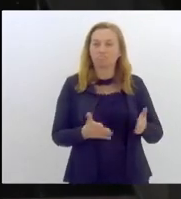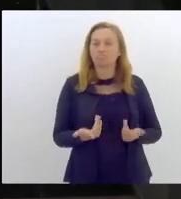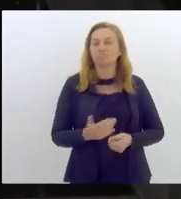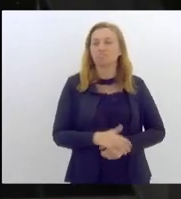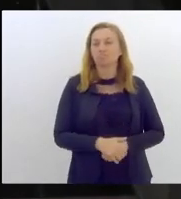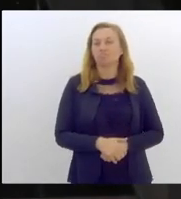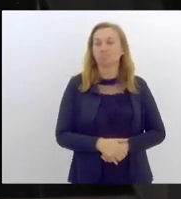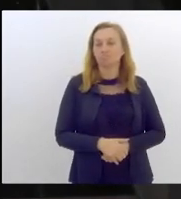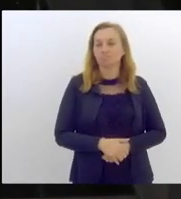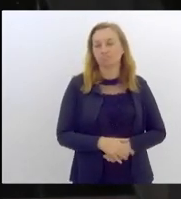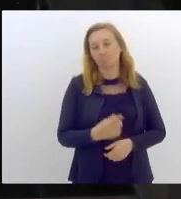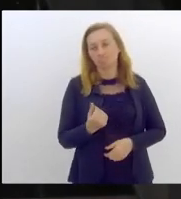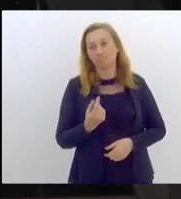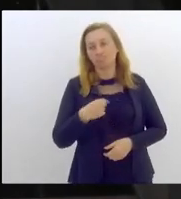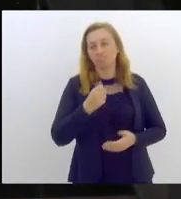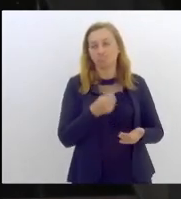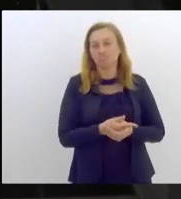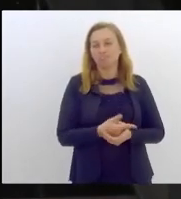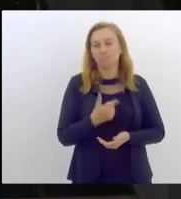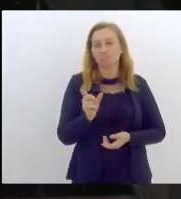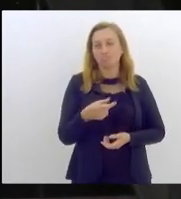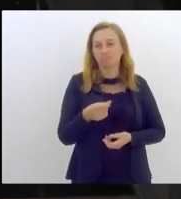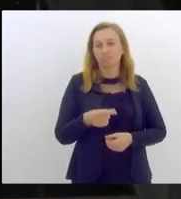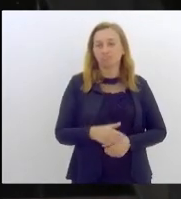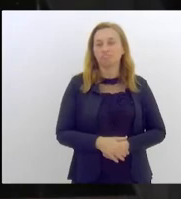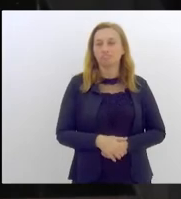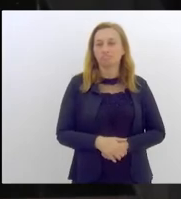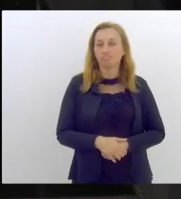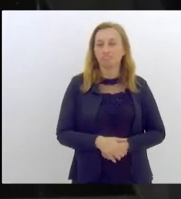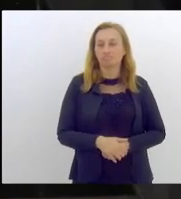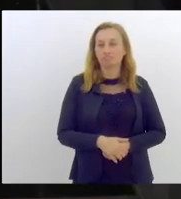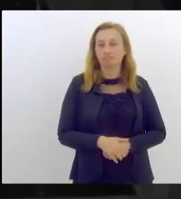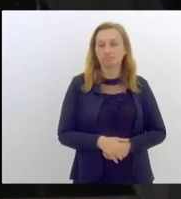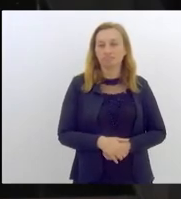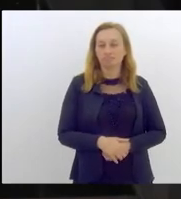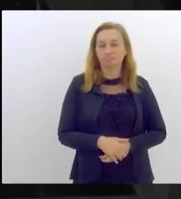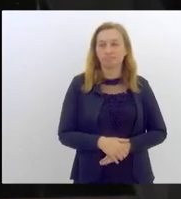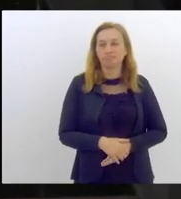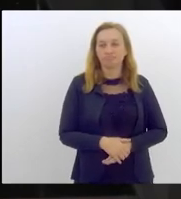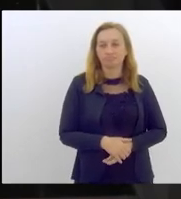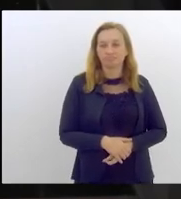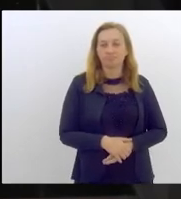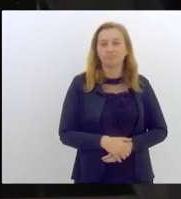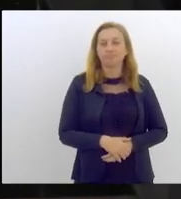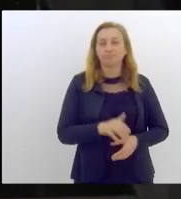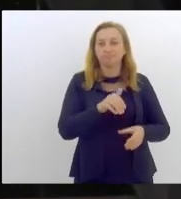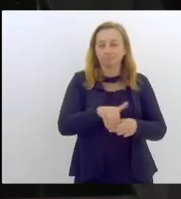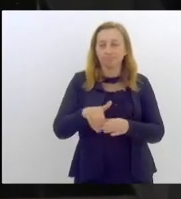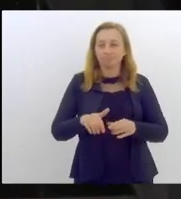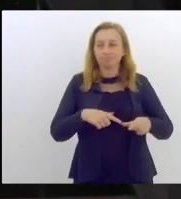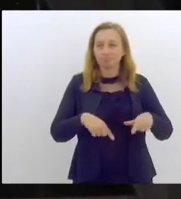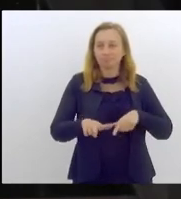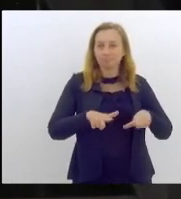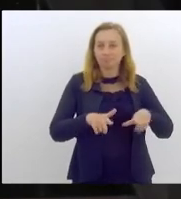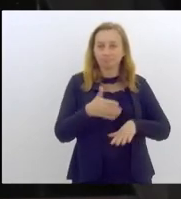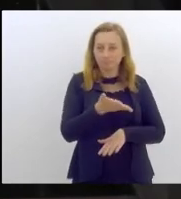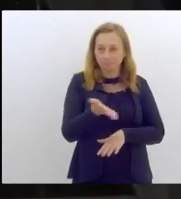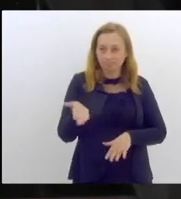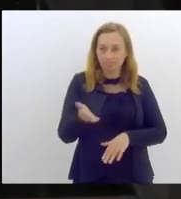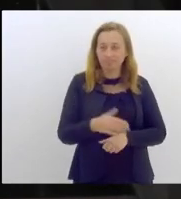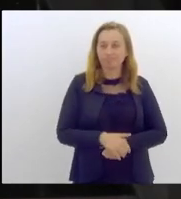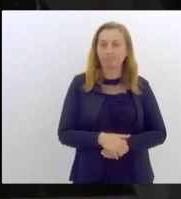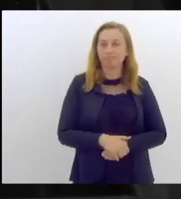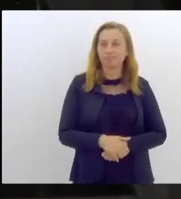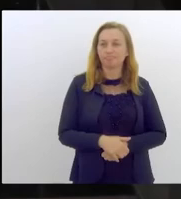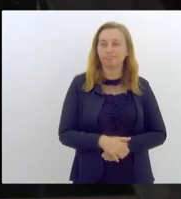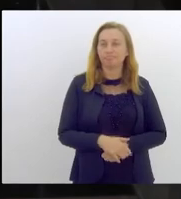tem o dinheiro para pagar a sua passagem possa ir até os locais de votação então toma esse lugar que